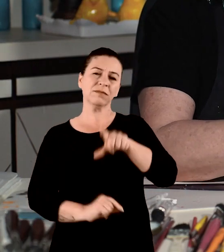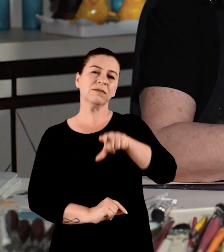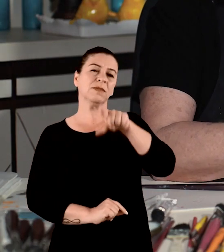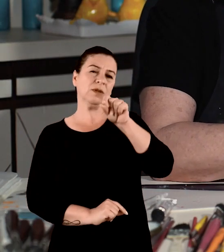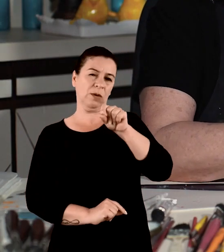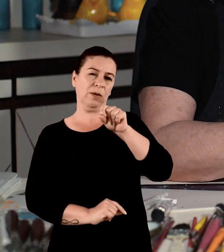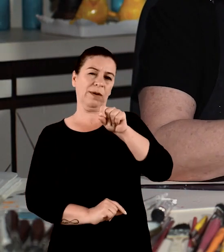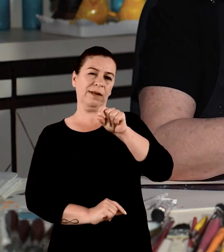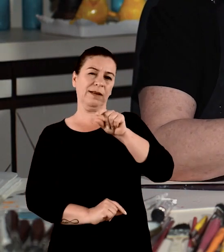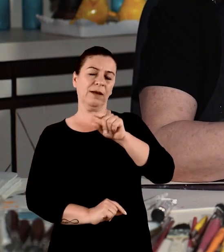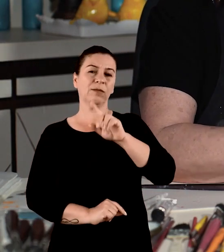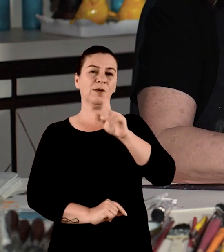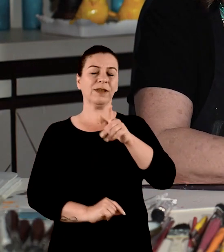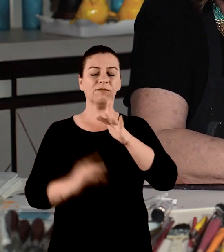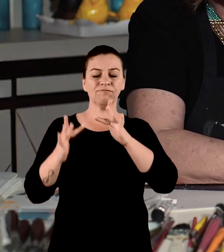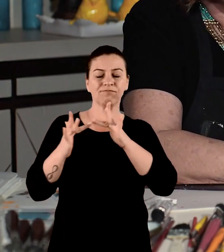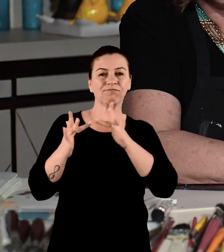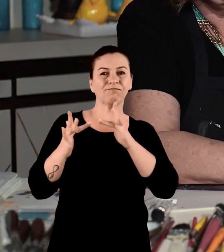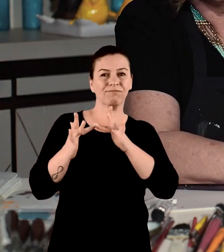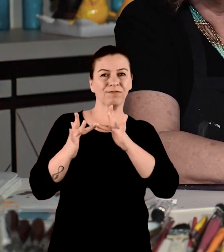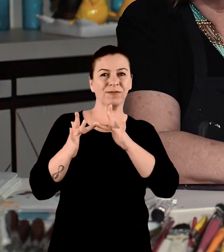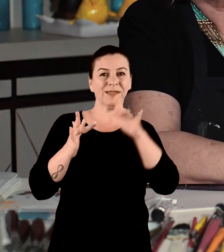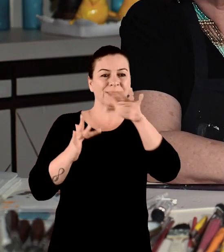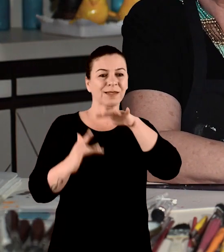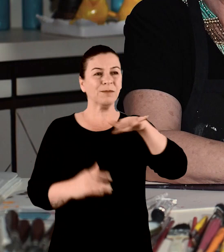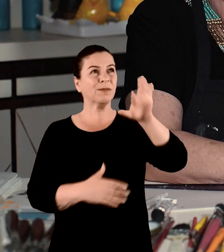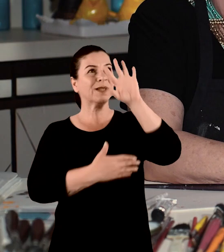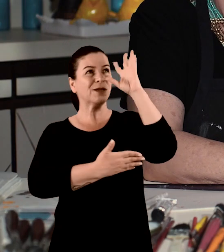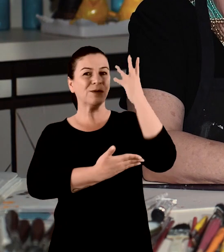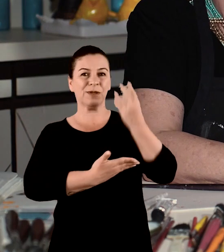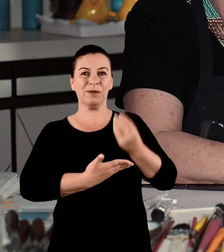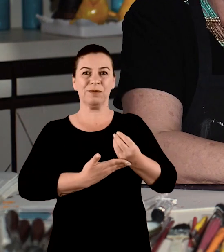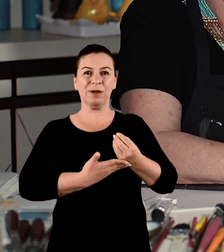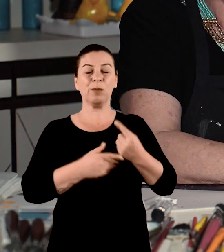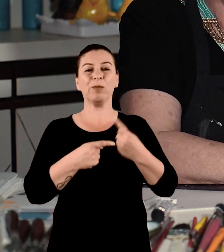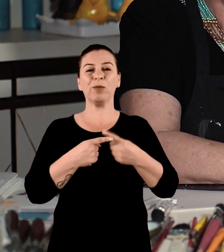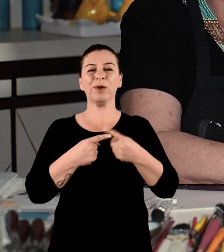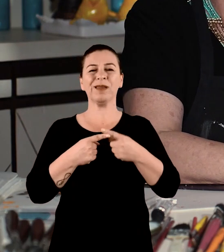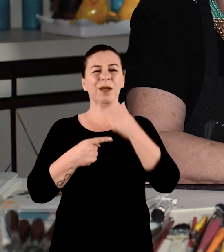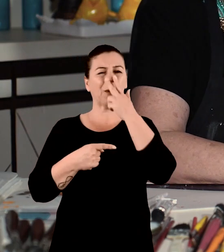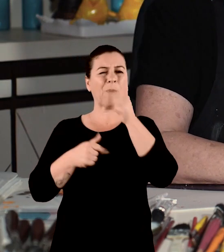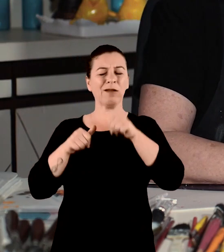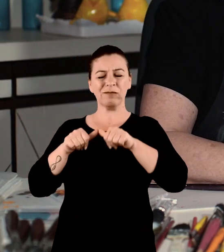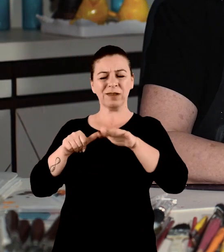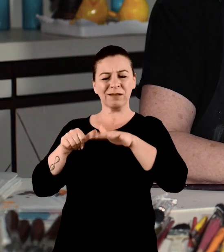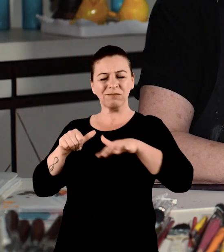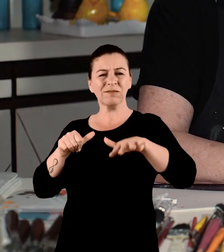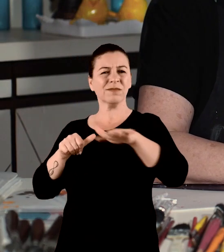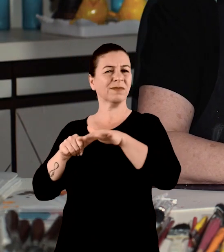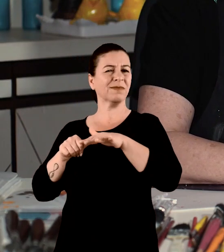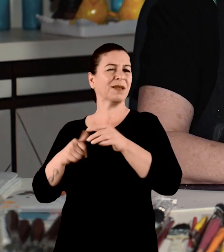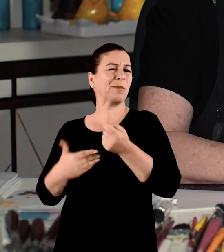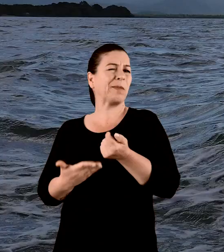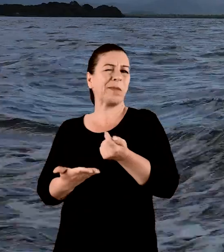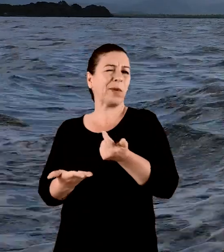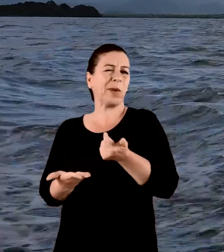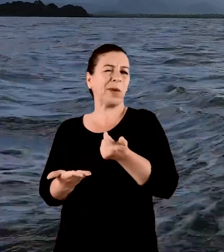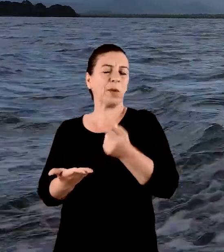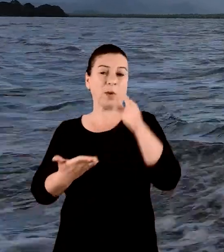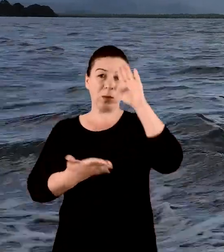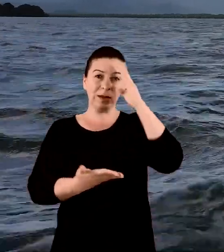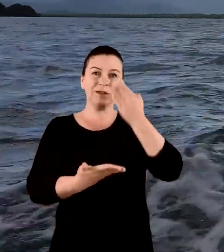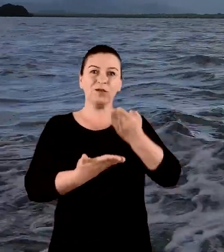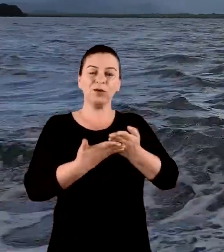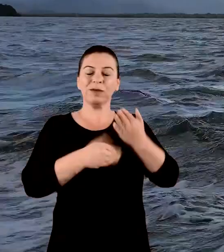sempre optei por estar vinculada ao plano espiritual. Sempre acho que o plano físico é muito pouco.